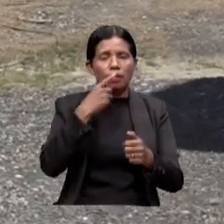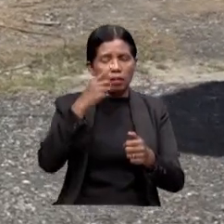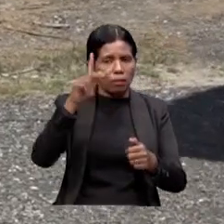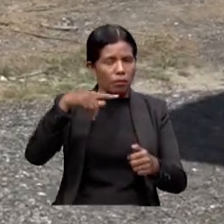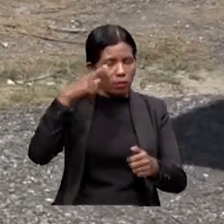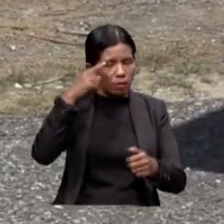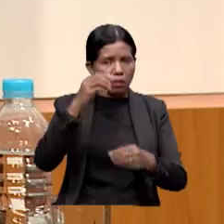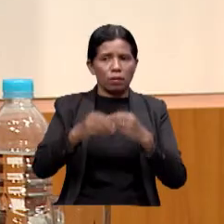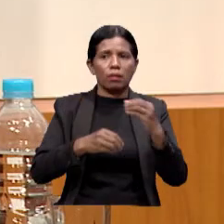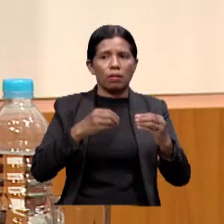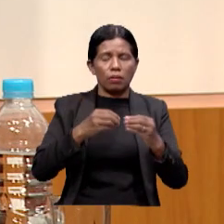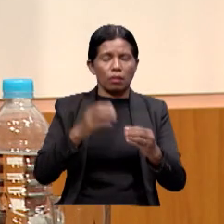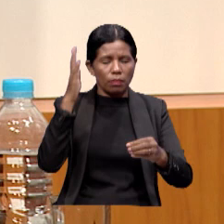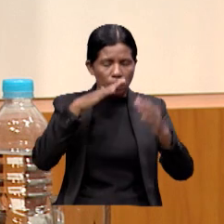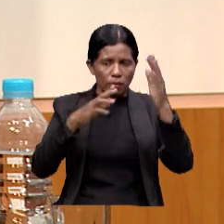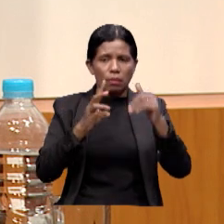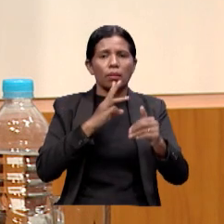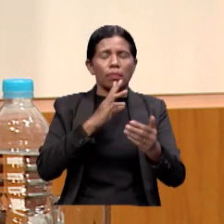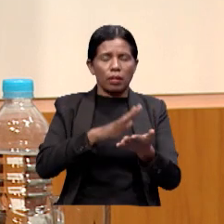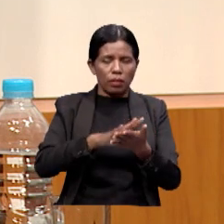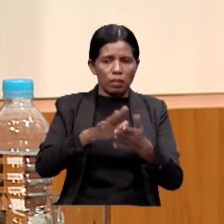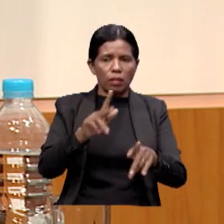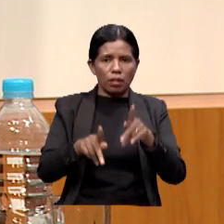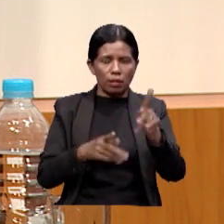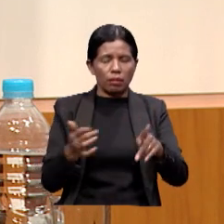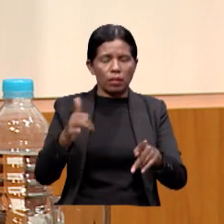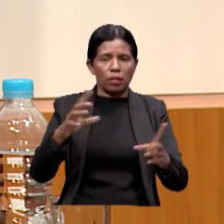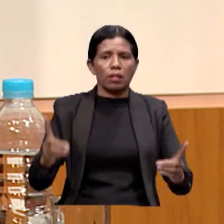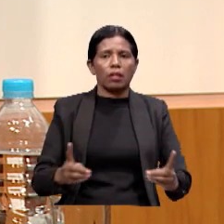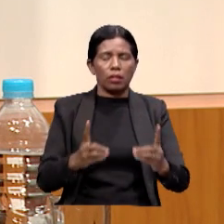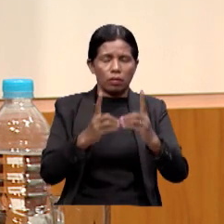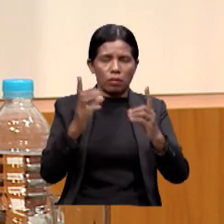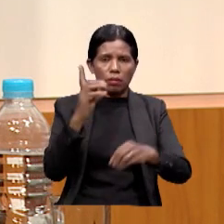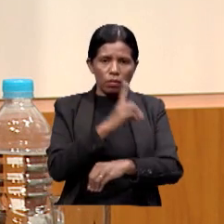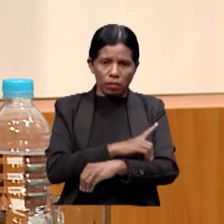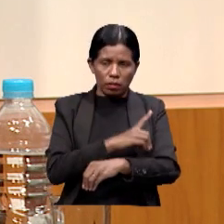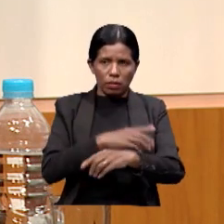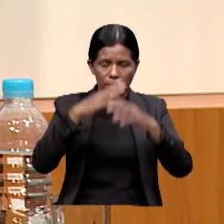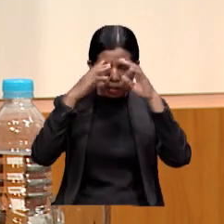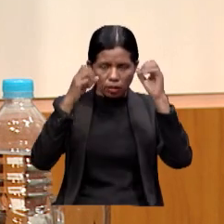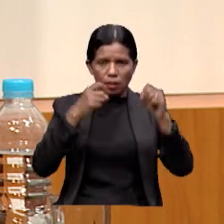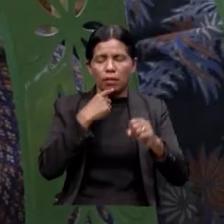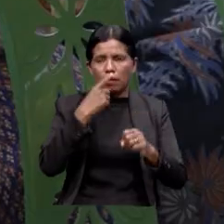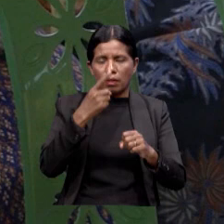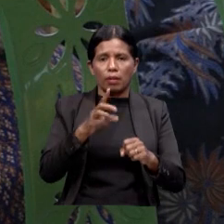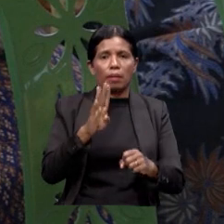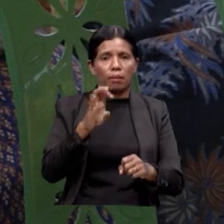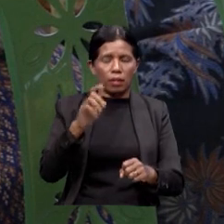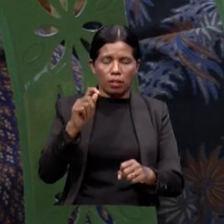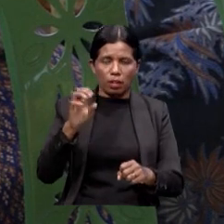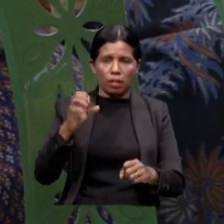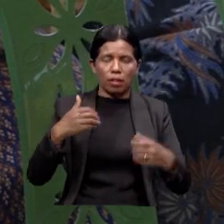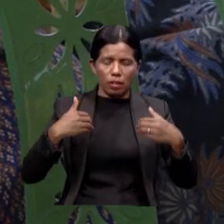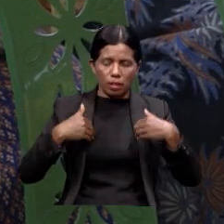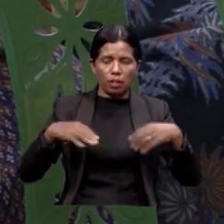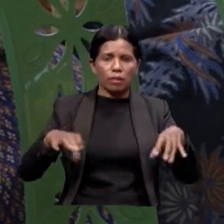público relaciona o problema bemos na comunidade se si enfrenta ao lor-lorong. Presidente NHTT, BTL e a dieta